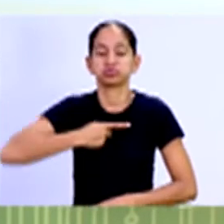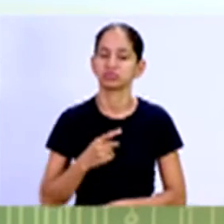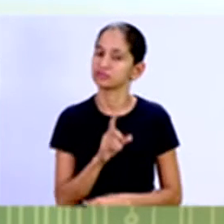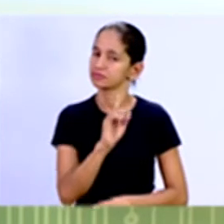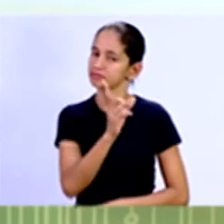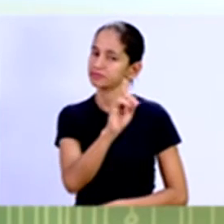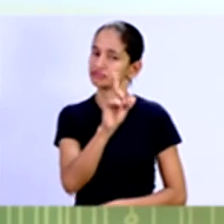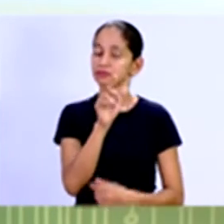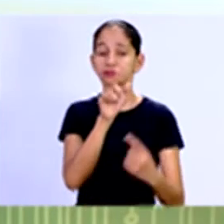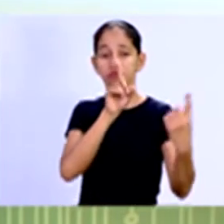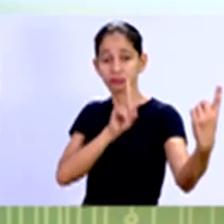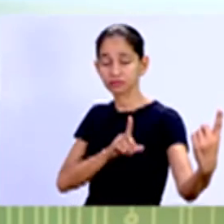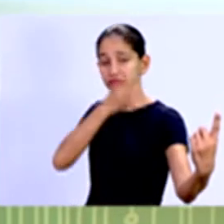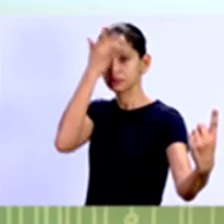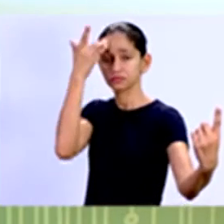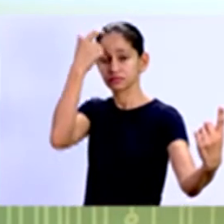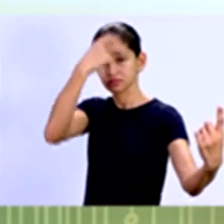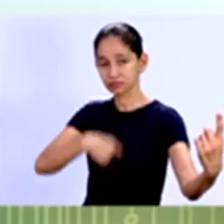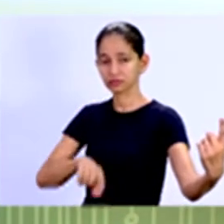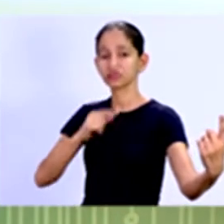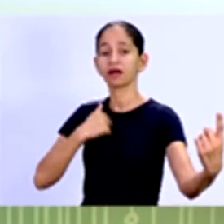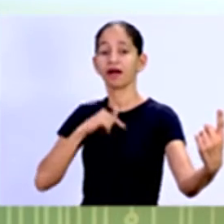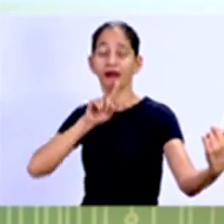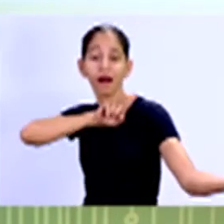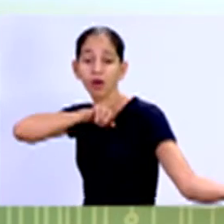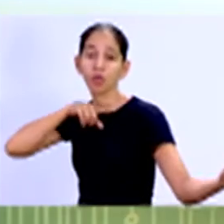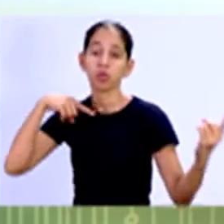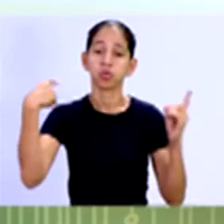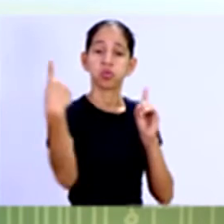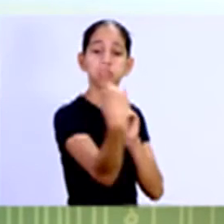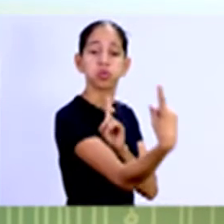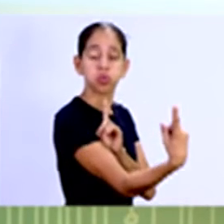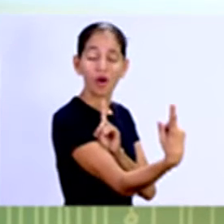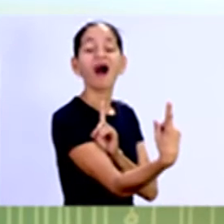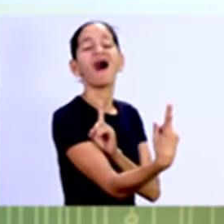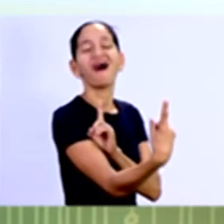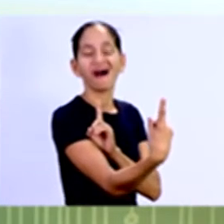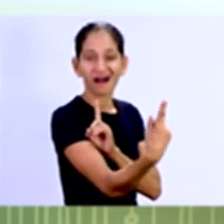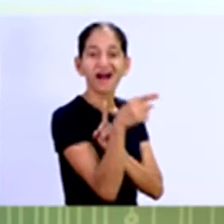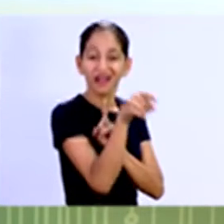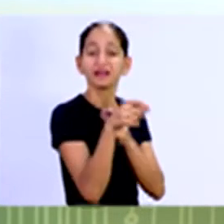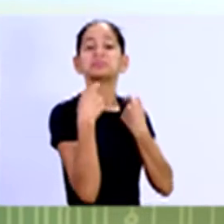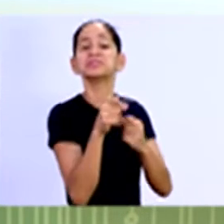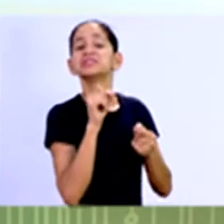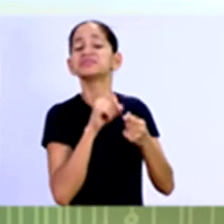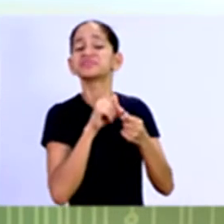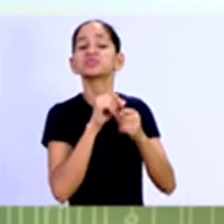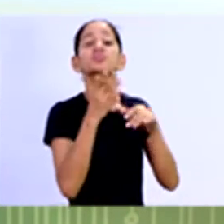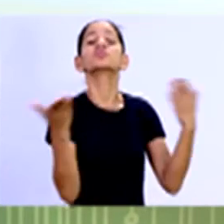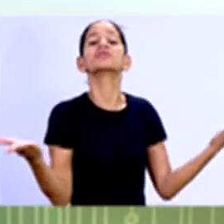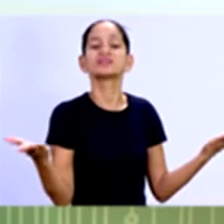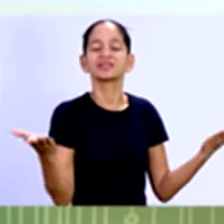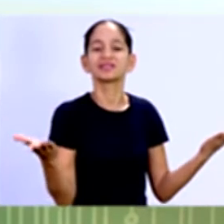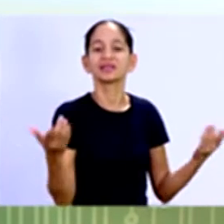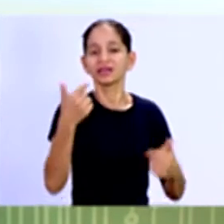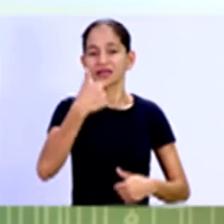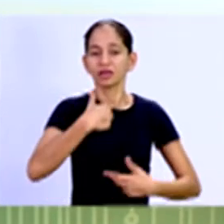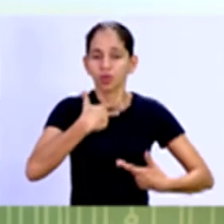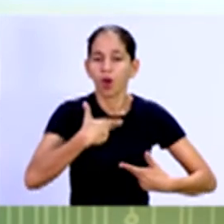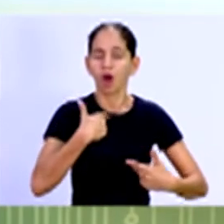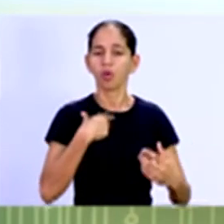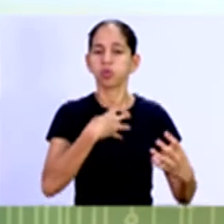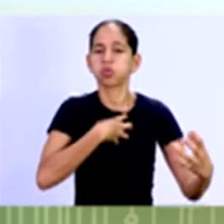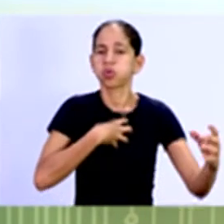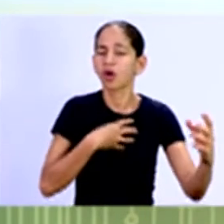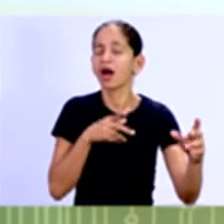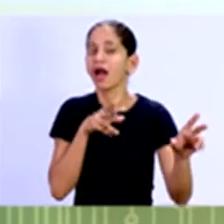isso. É pensar como se eu estivesse pensando nele, a partir dele, a partir das suas necessidades, né? Quem é essa pessoa? Quais